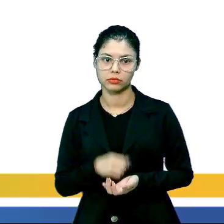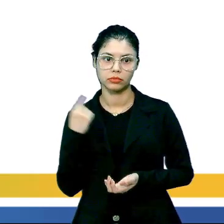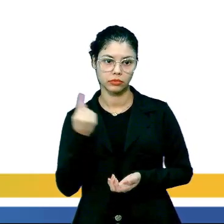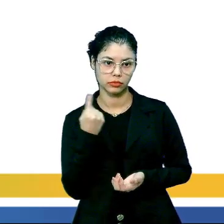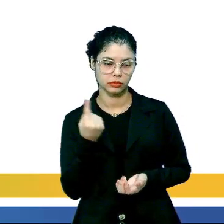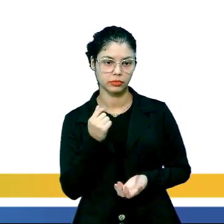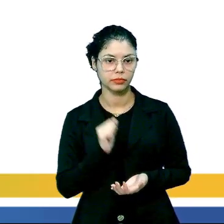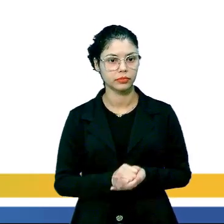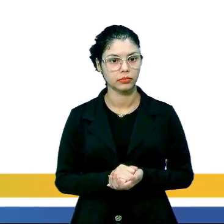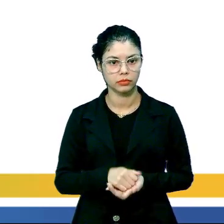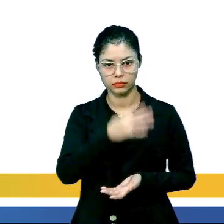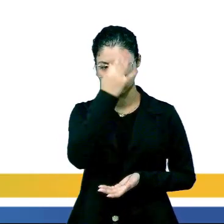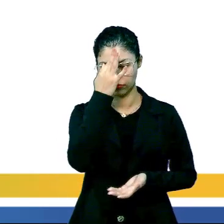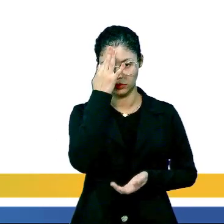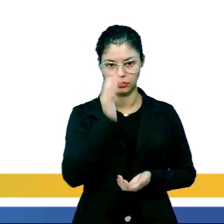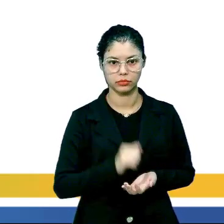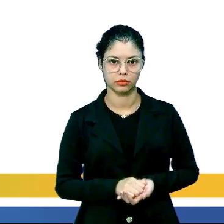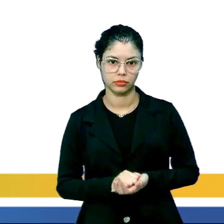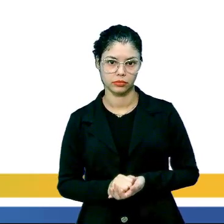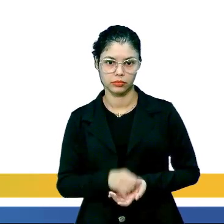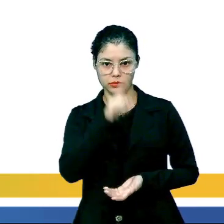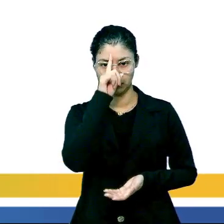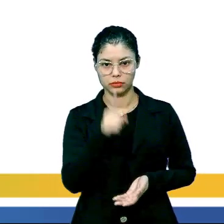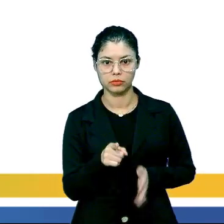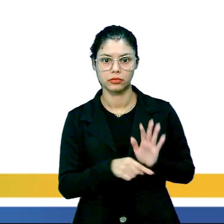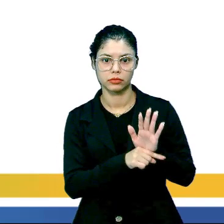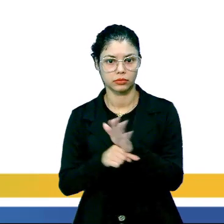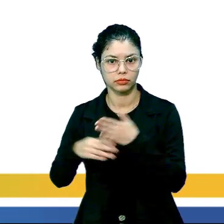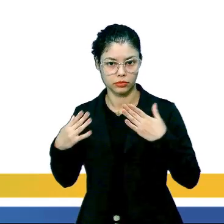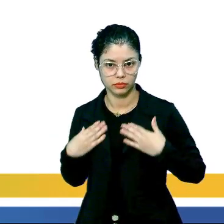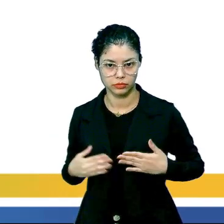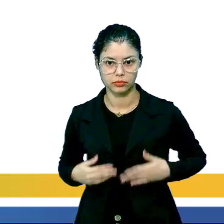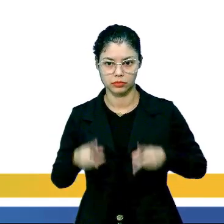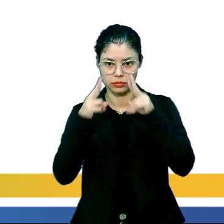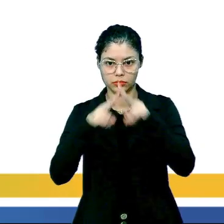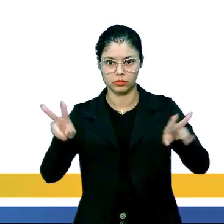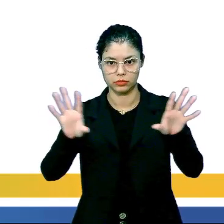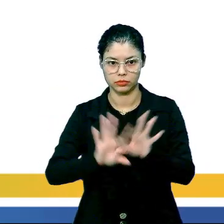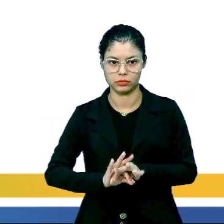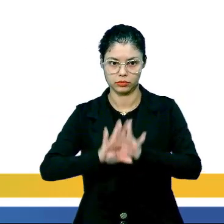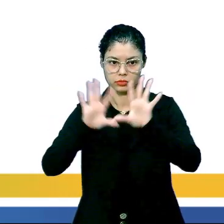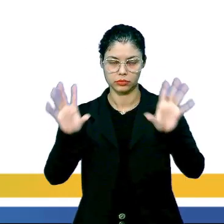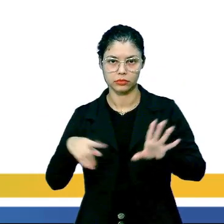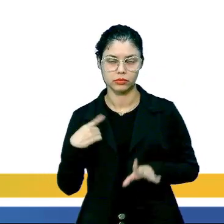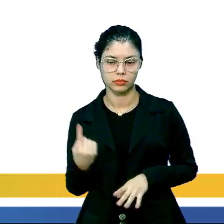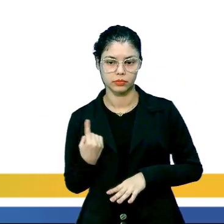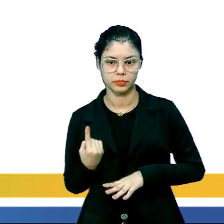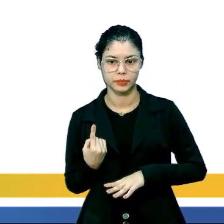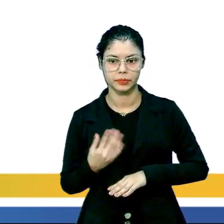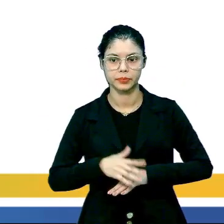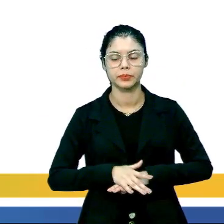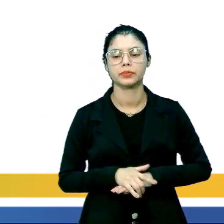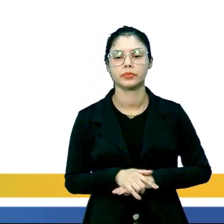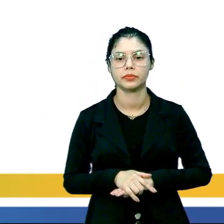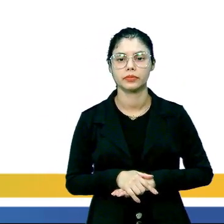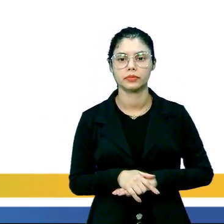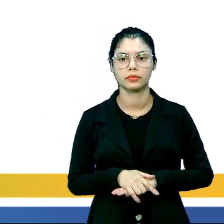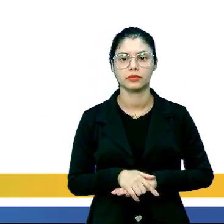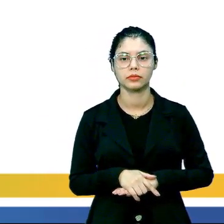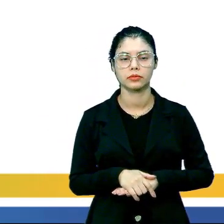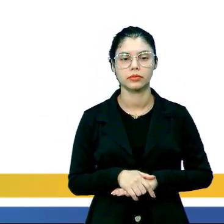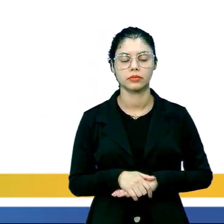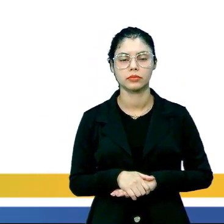despersonalização do indivíduo, como os filósofos também o fazem. Sherman indica o corpo como via